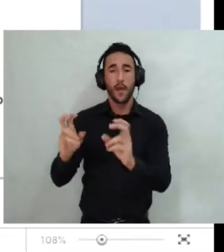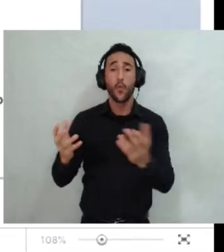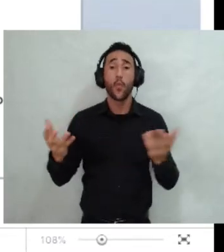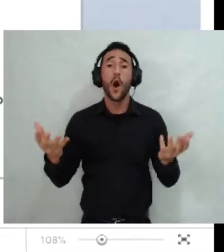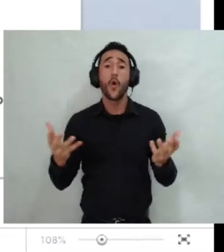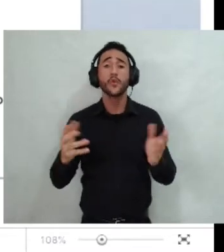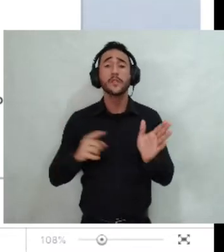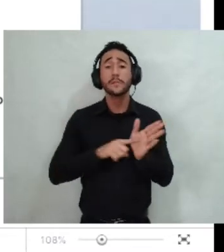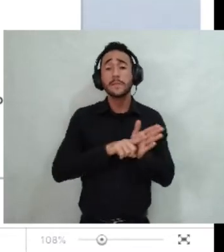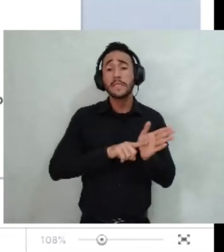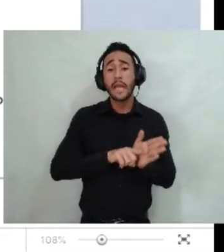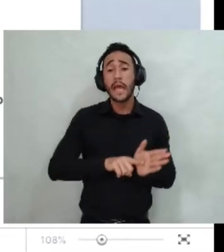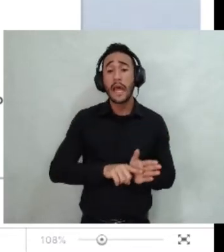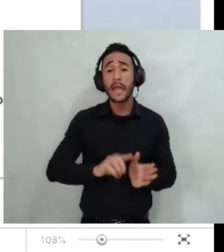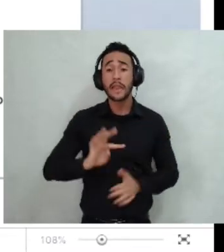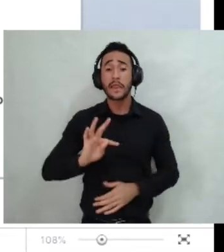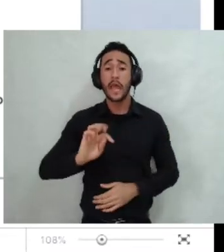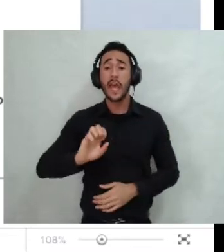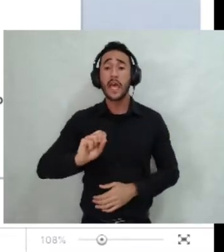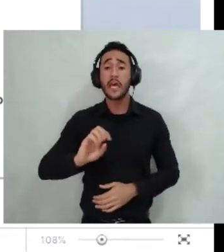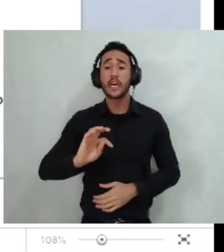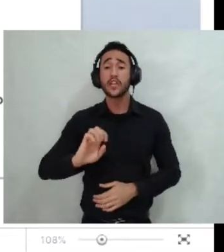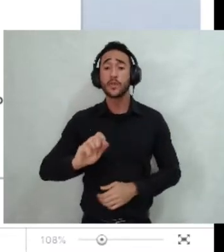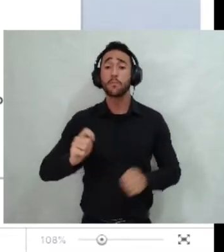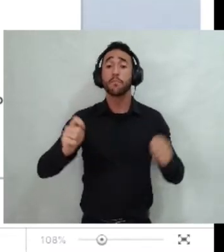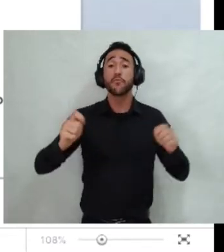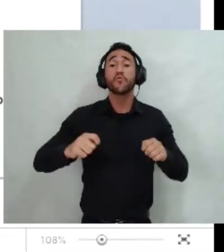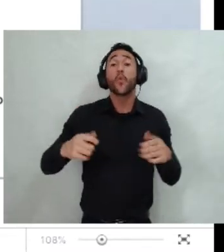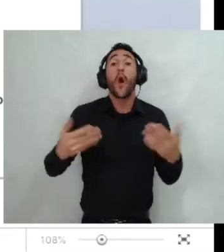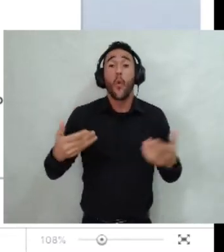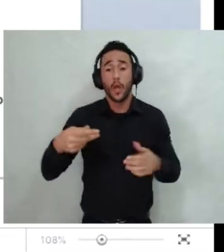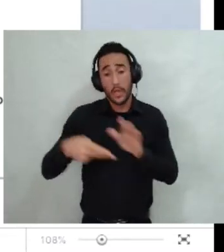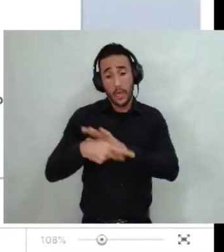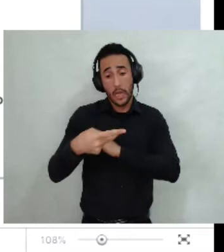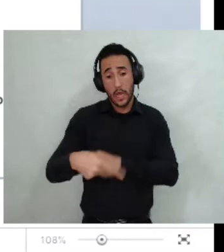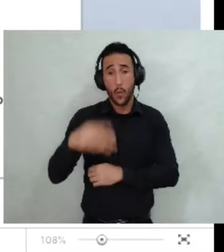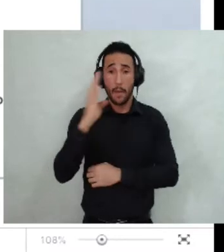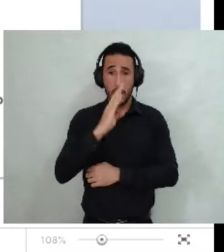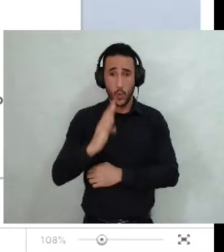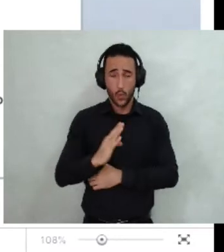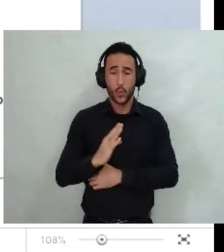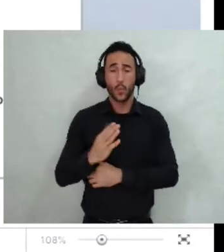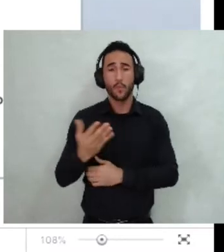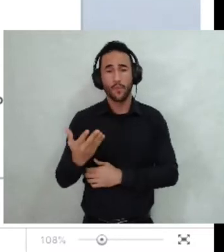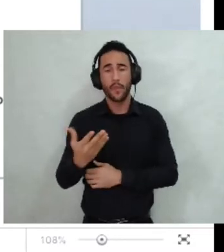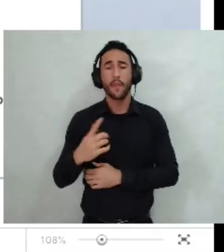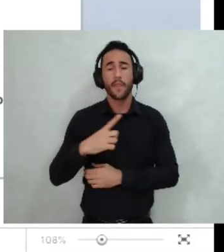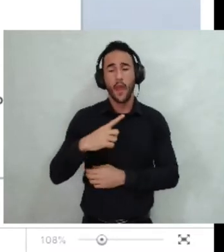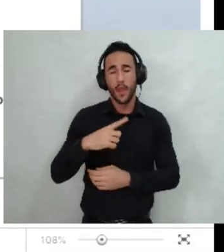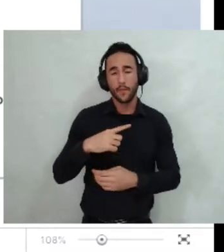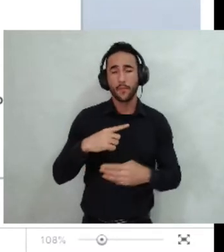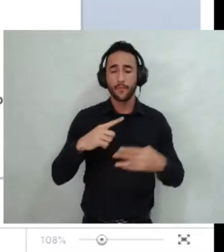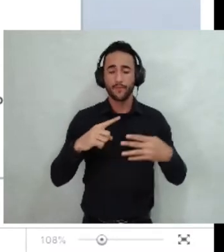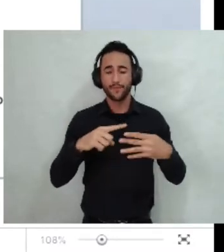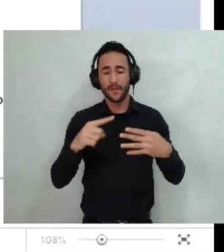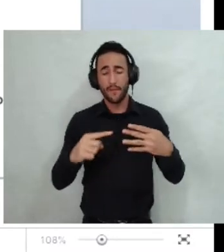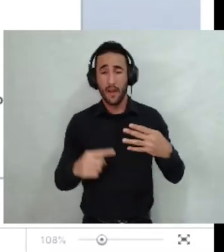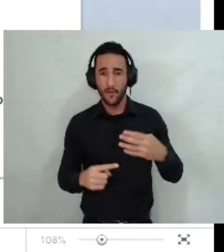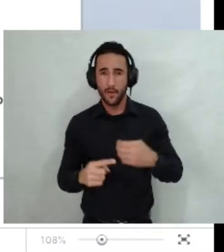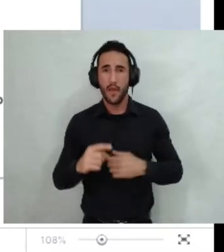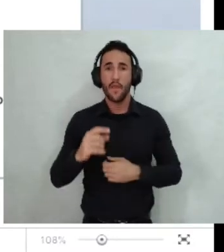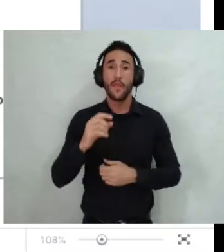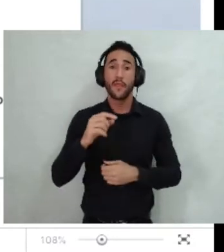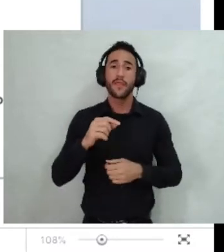nós temos agora no Brasil, à disposição, né? Nós temos os testes rápidos, que são